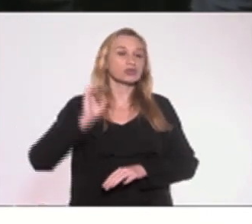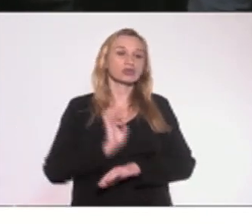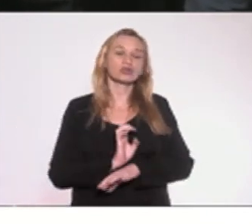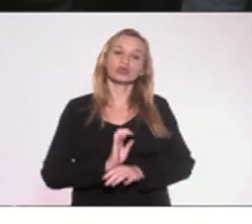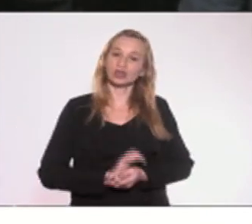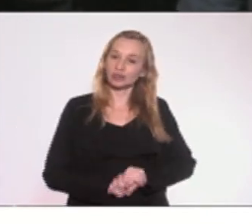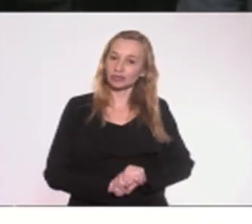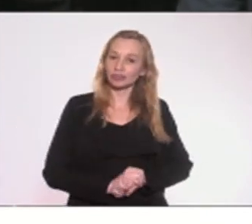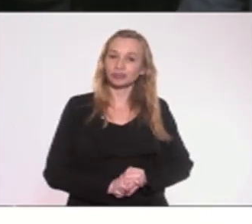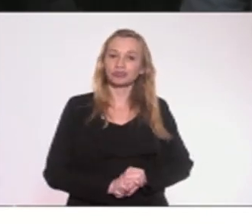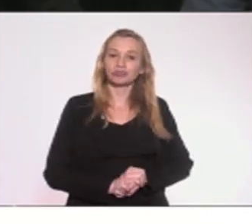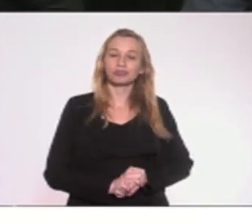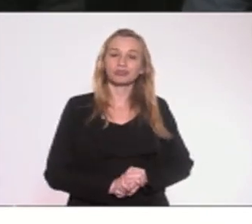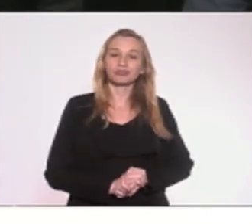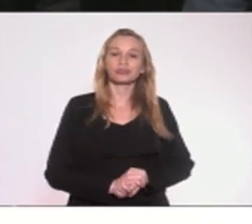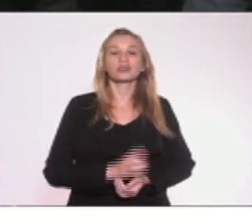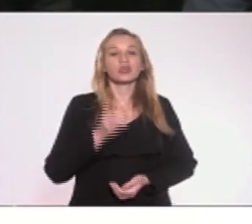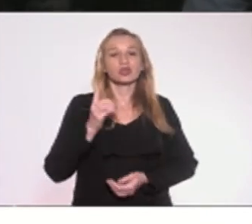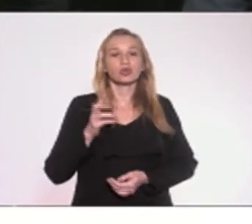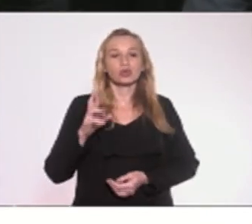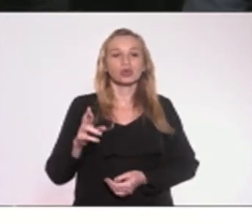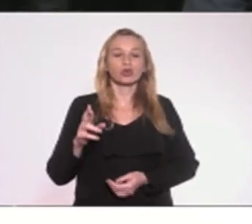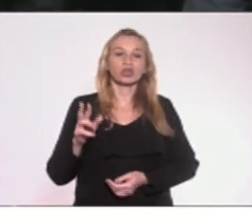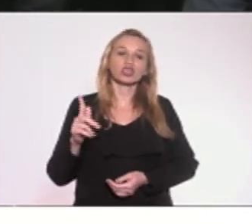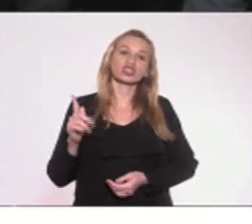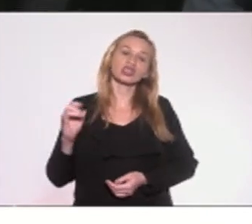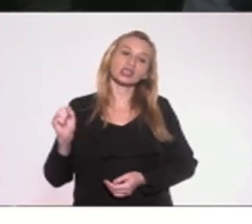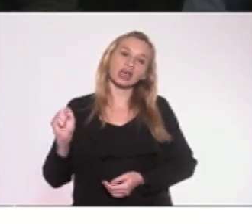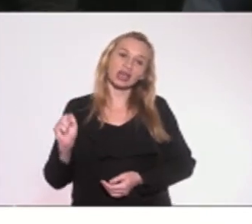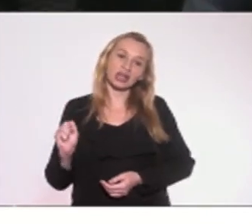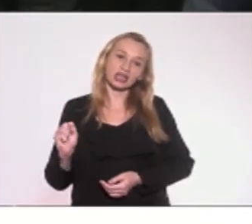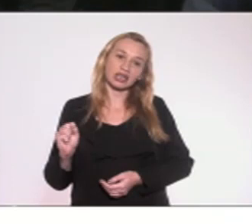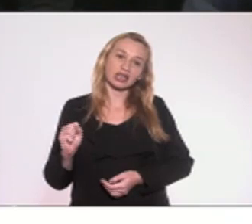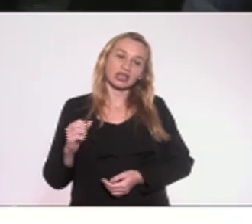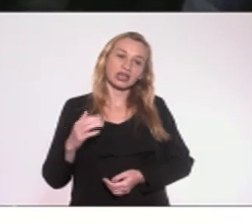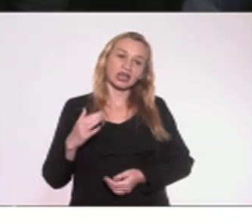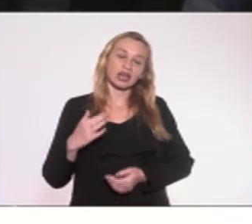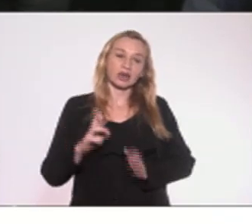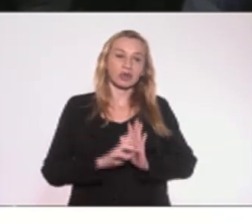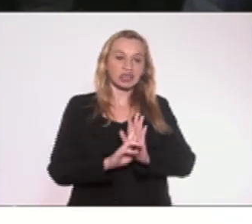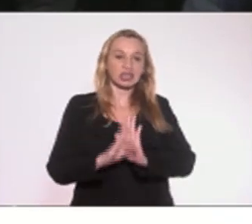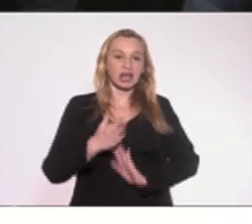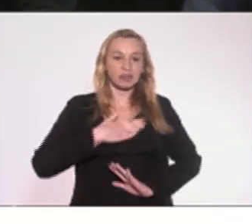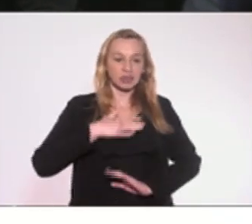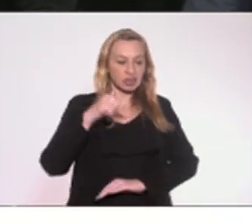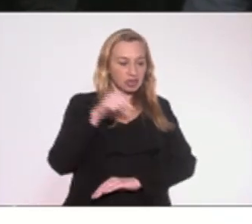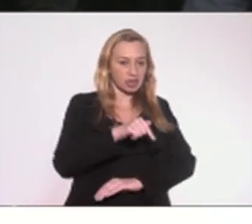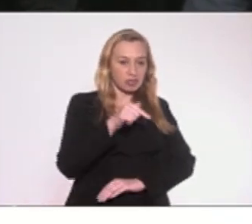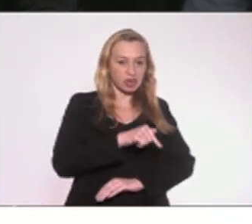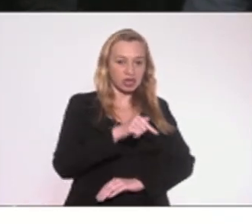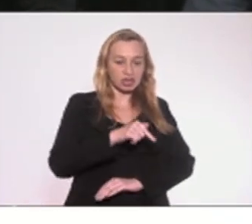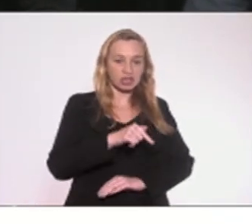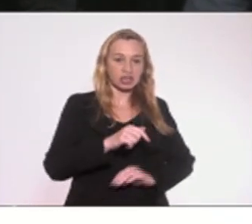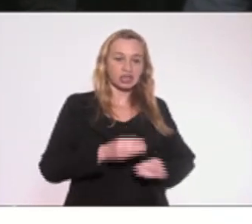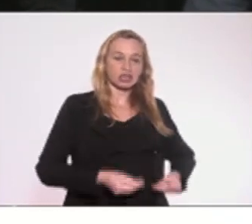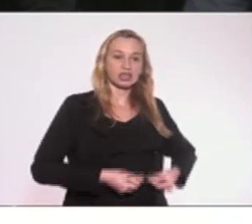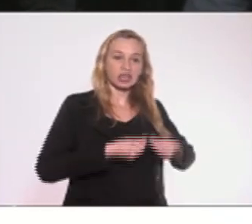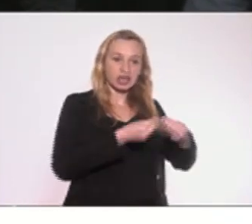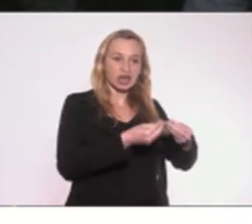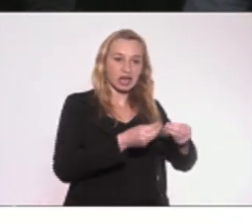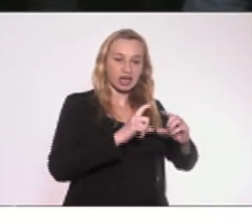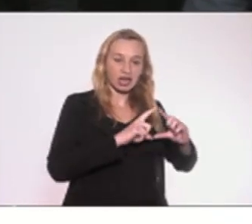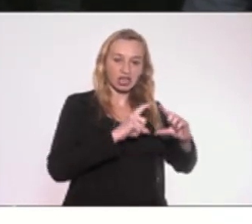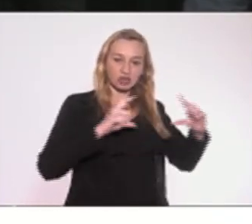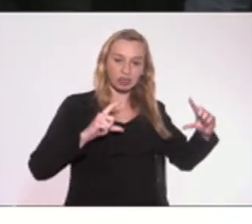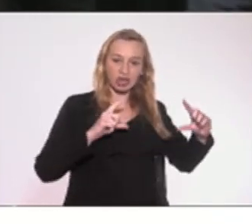Wilson Witzel, e a doutora Gisele de Lima, que me representará ali embaixo, que pudessem, por favor, entregar as placas